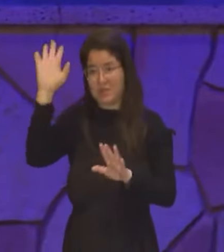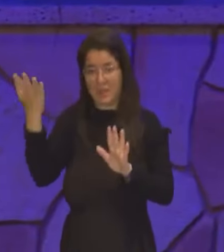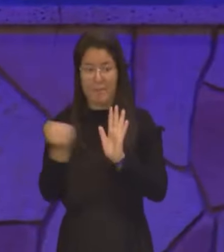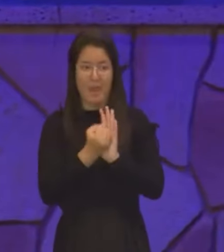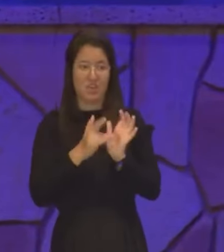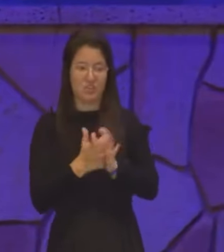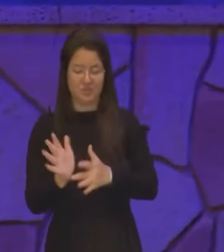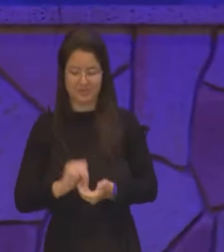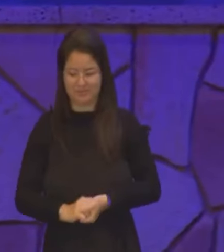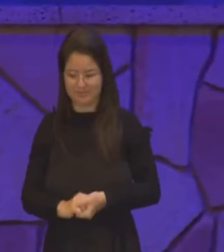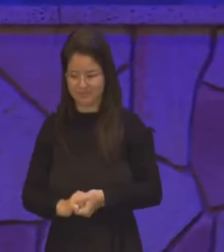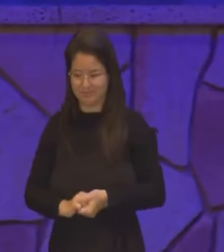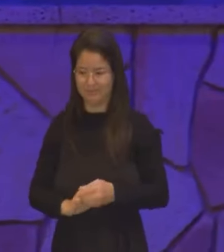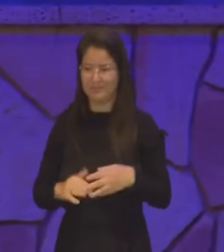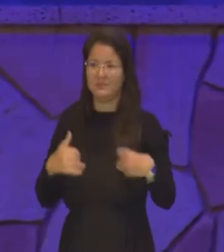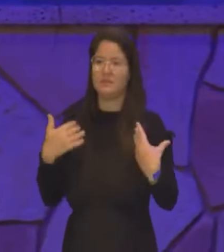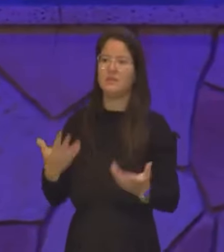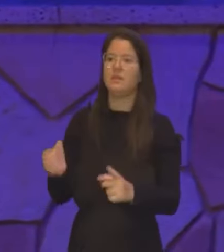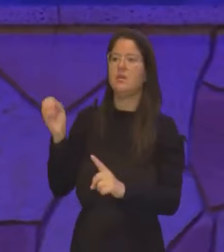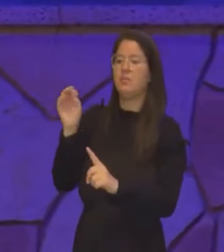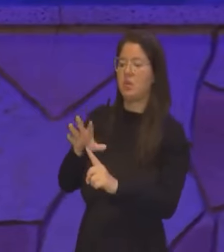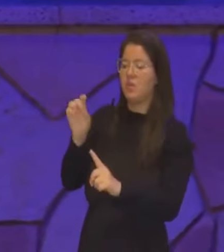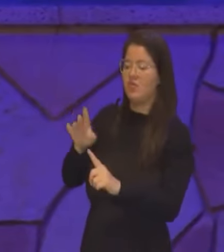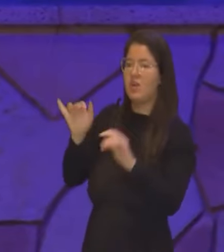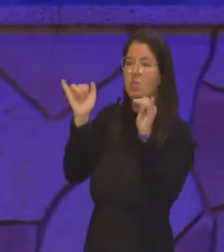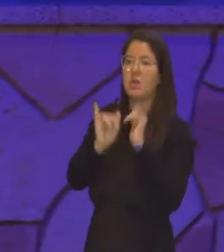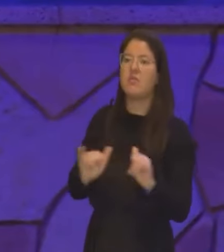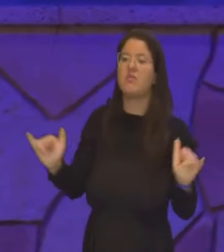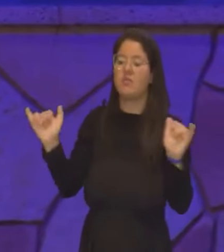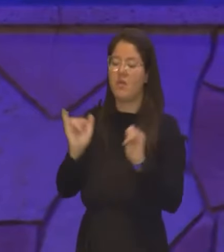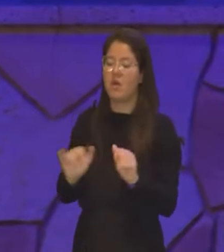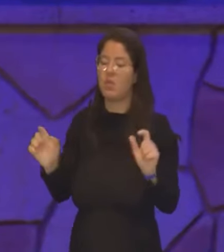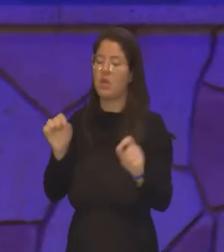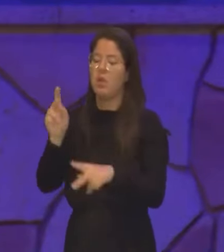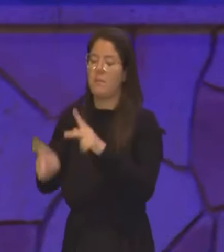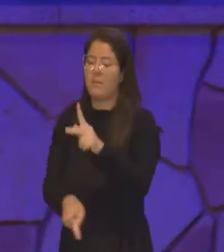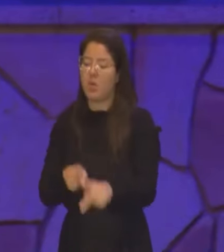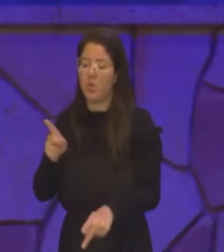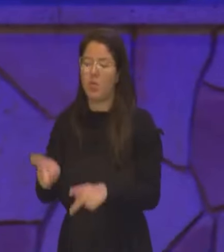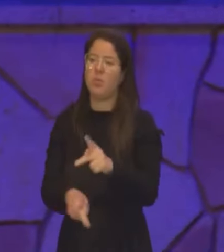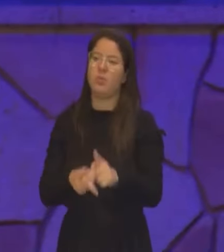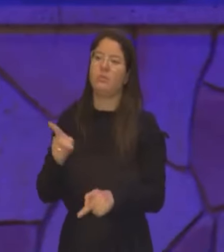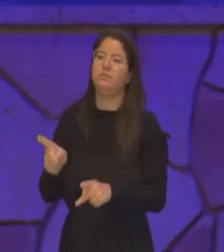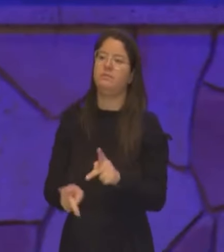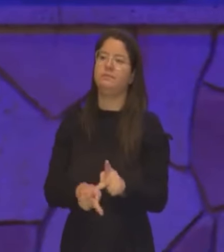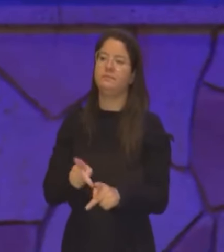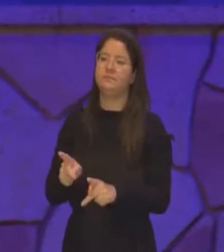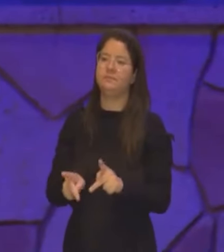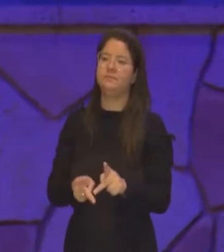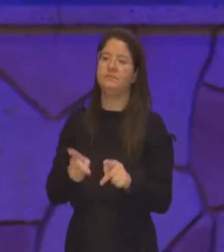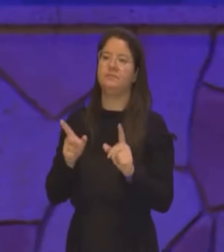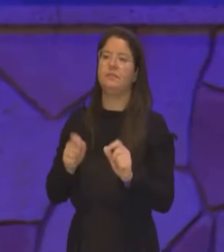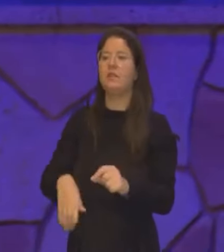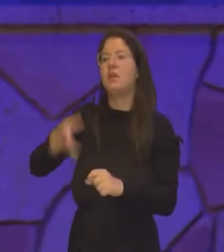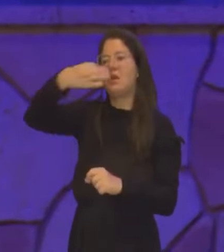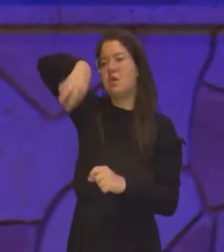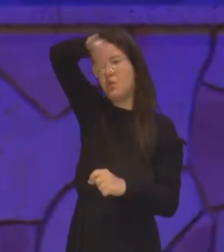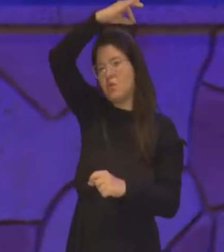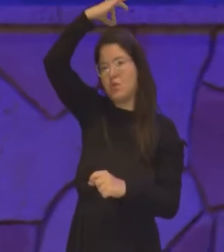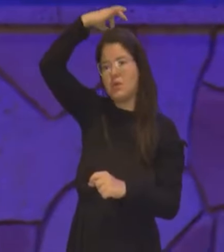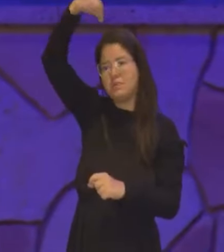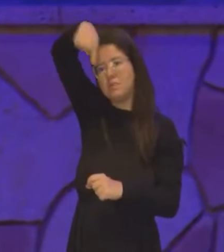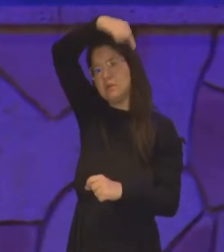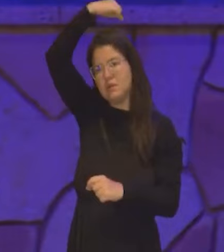E portanto, quando o profeta fala àquele povo que através do Espírito